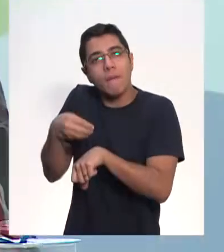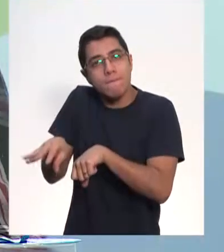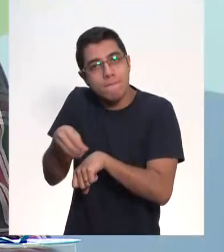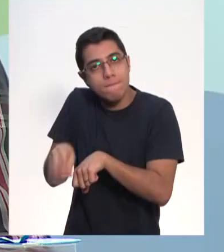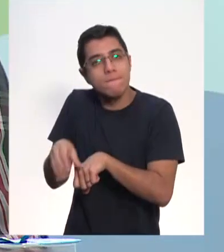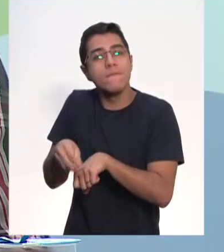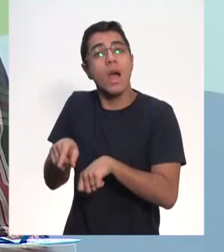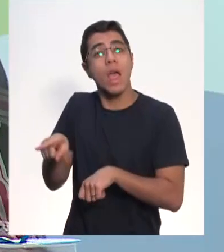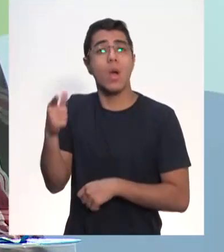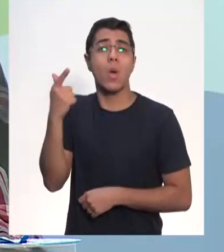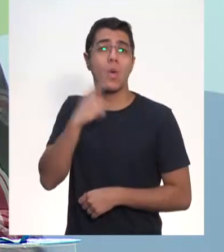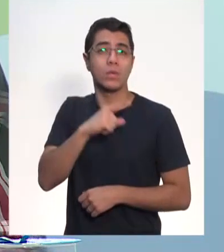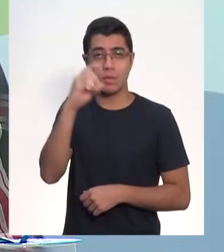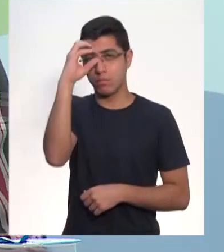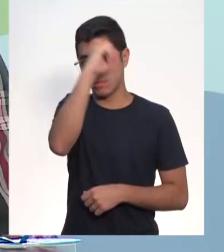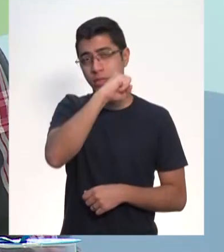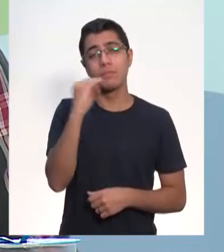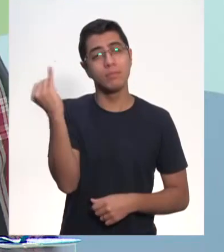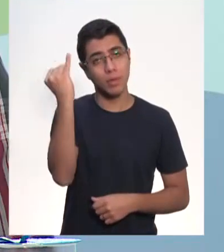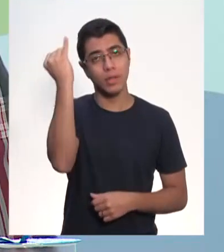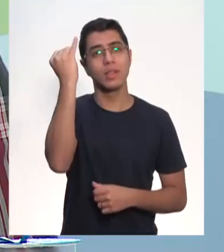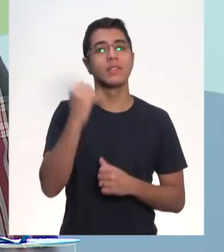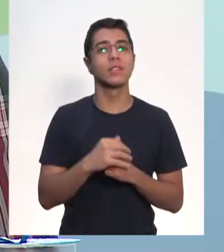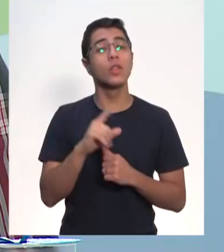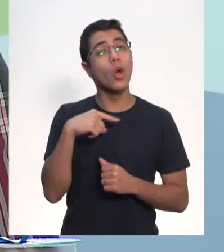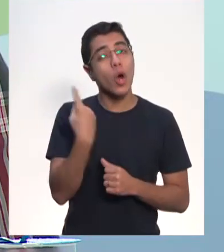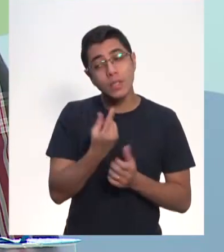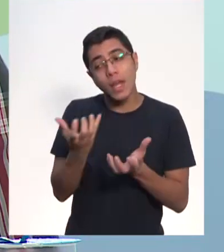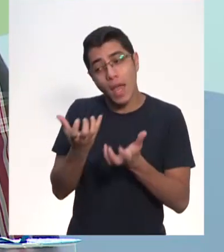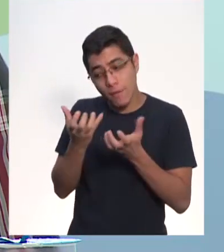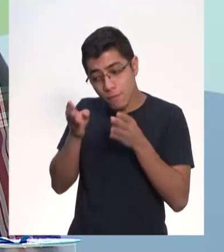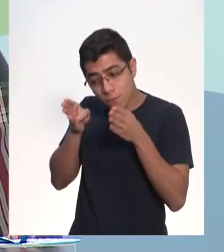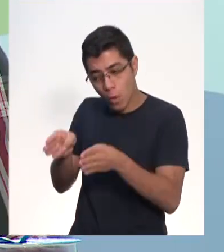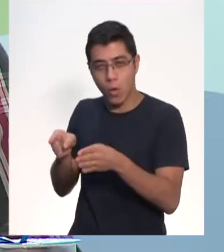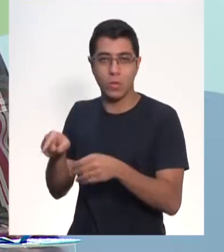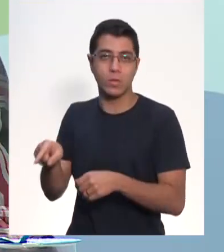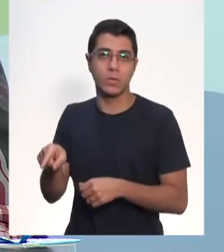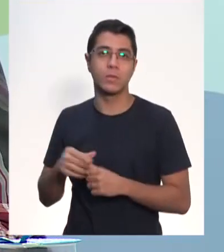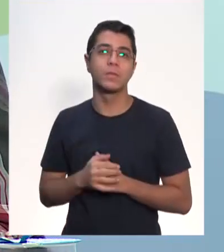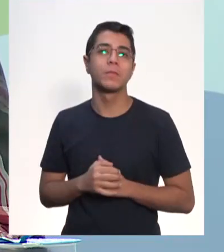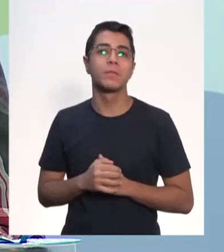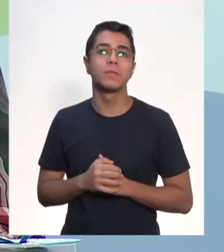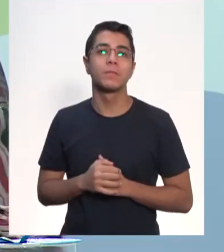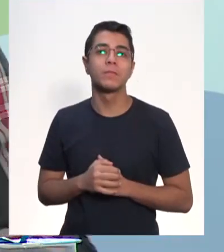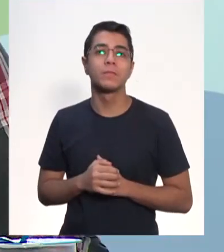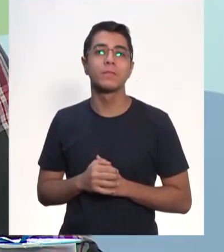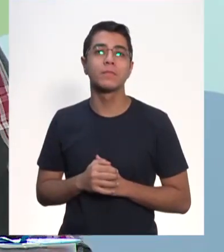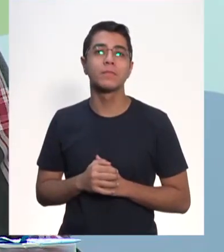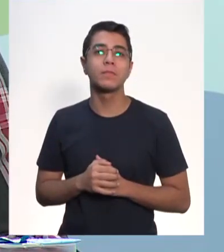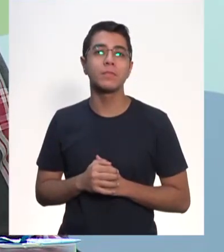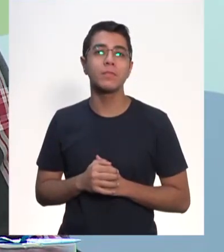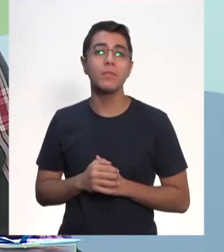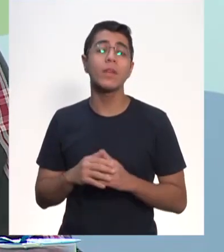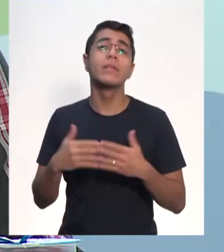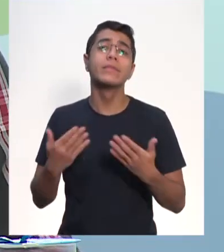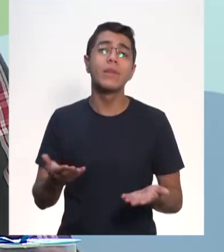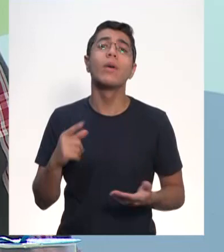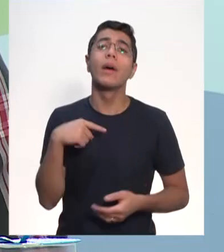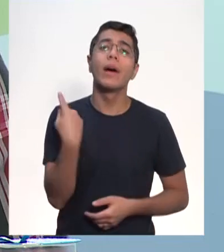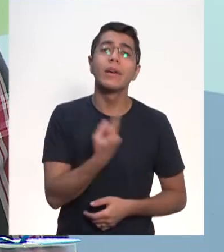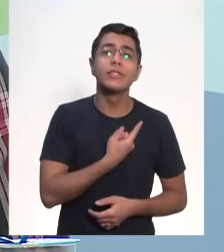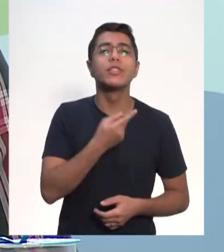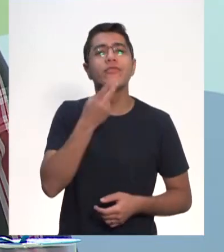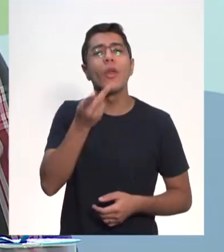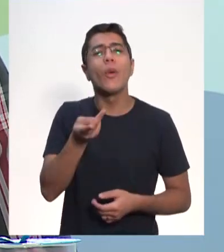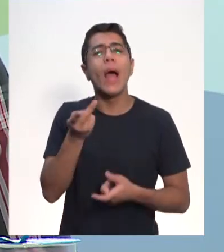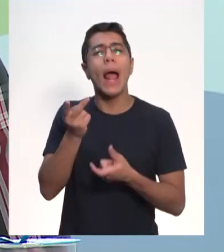esse direcionamento desse letramento. Tá? Então, quando a gente fala em letramento